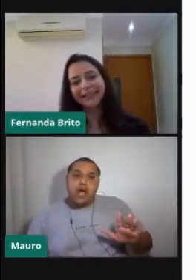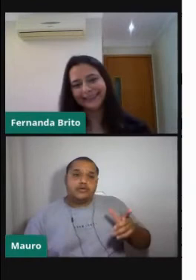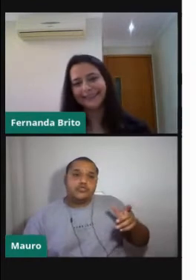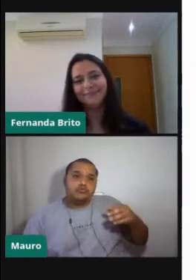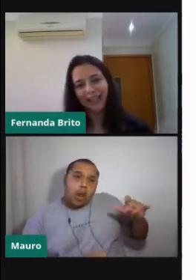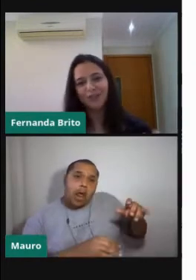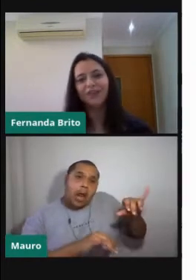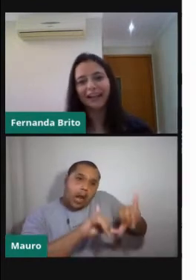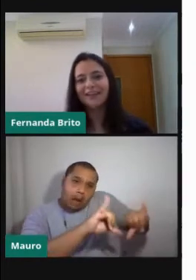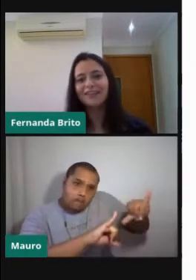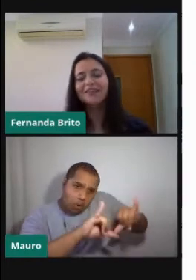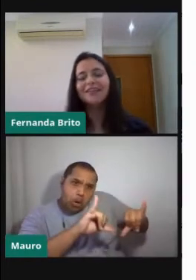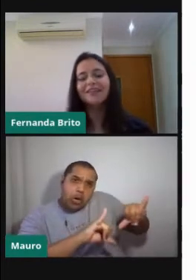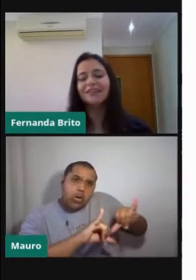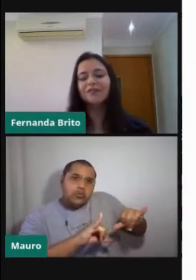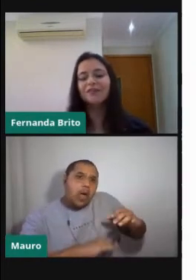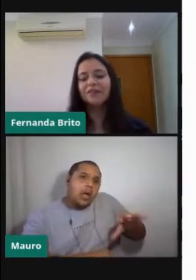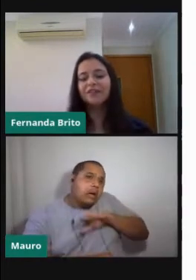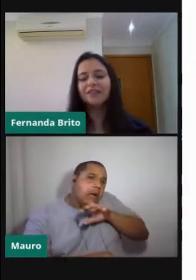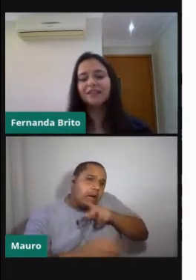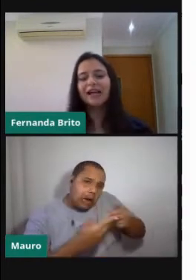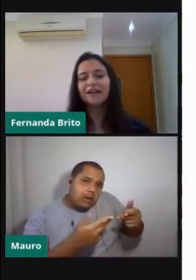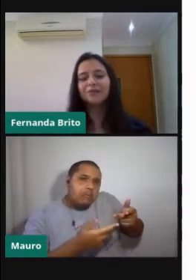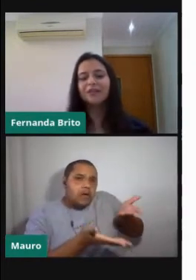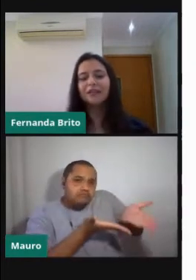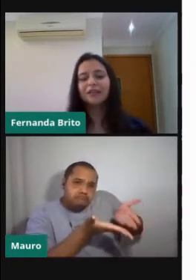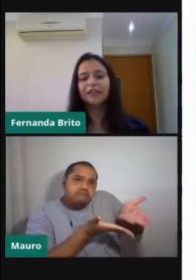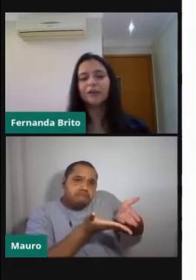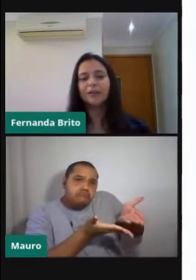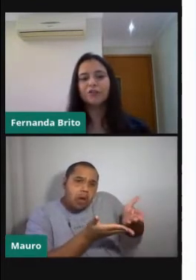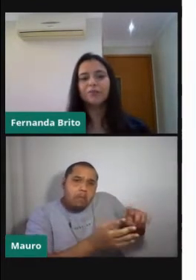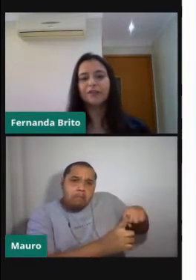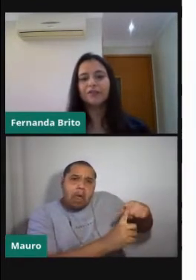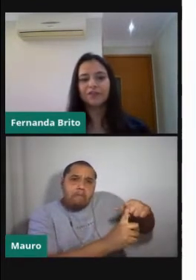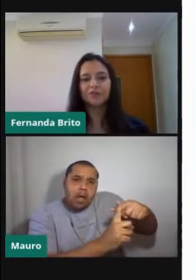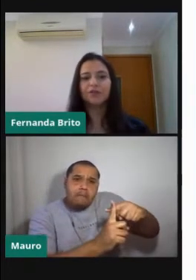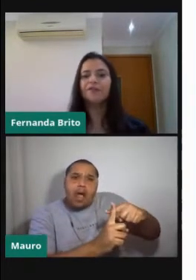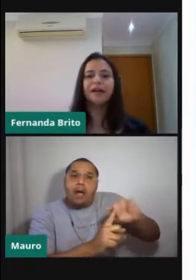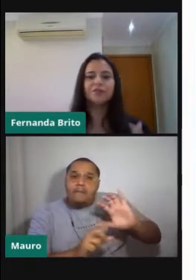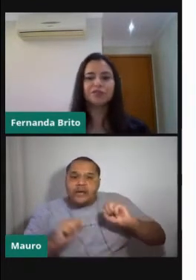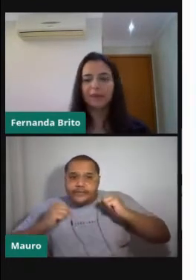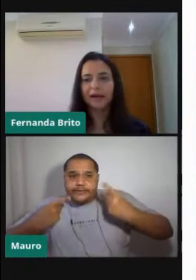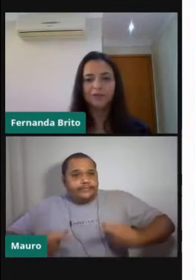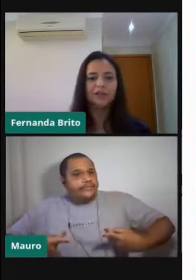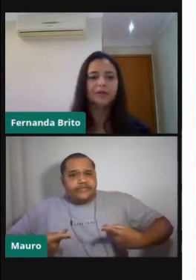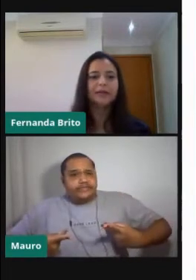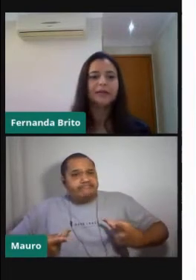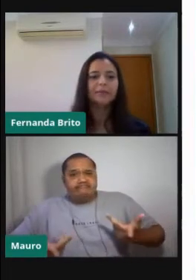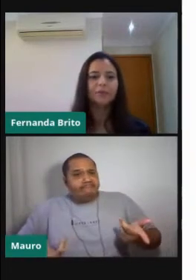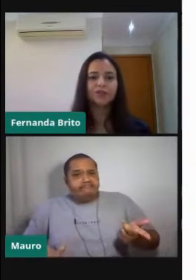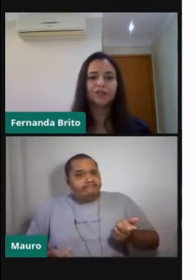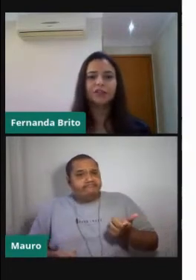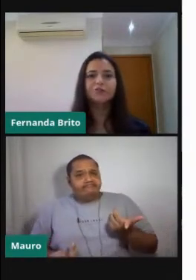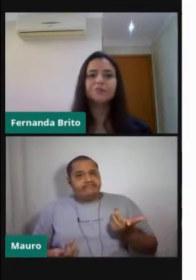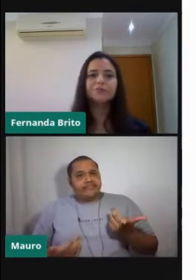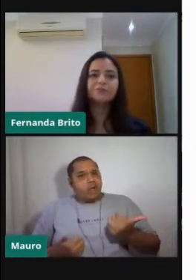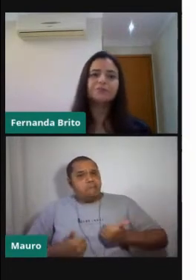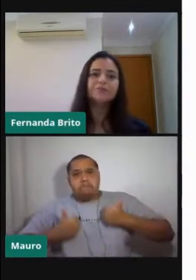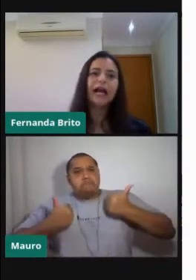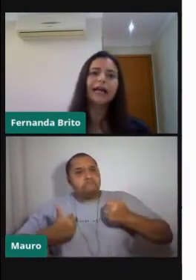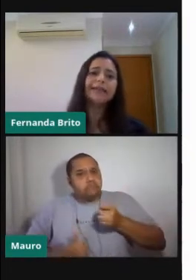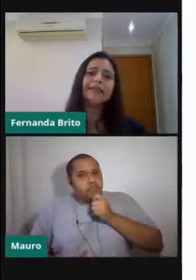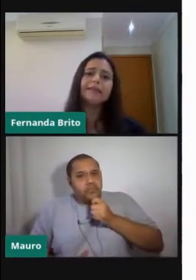a brincadeira é diferente, né, e não foi evidenciado realmente benefício. Então, vários trabalhos, né,